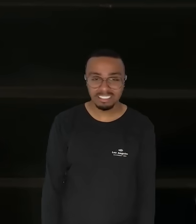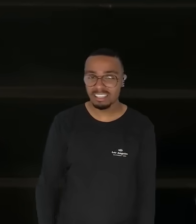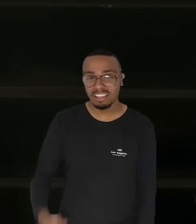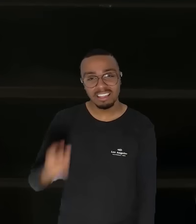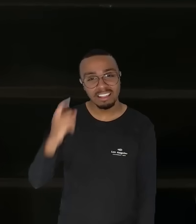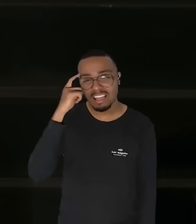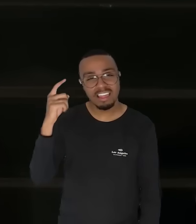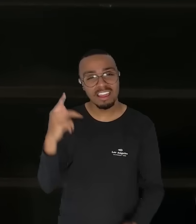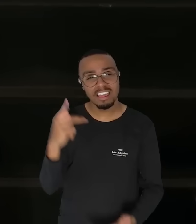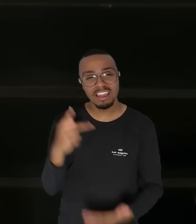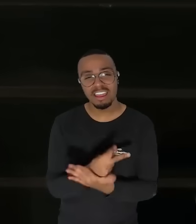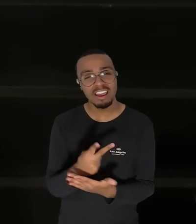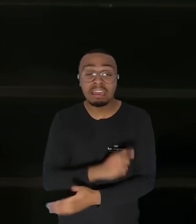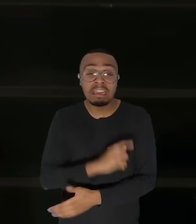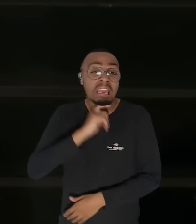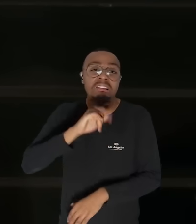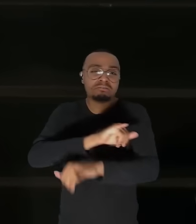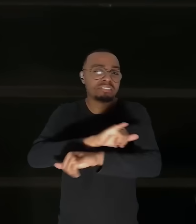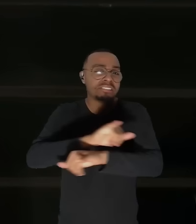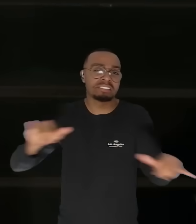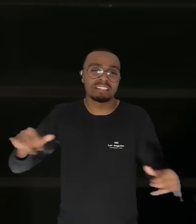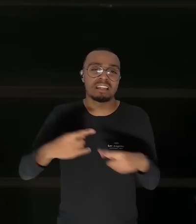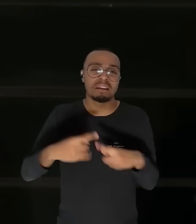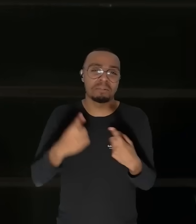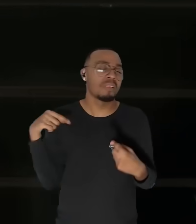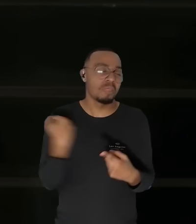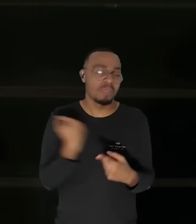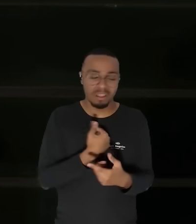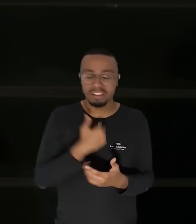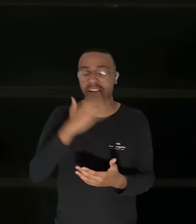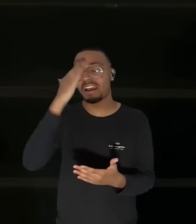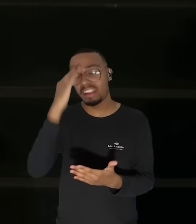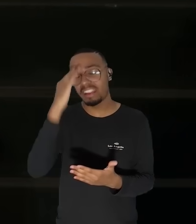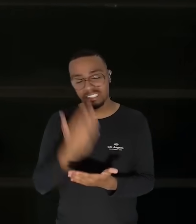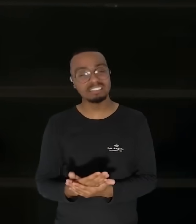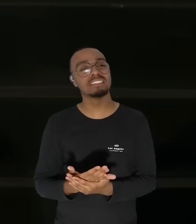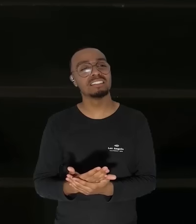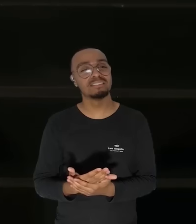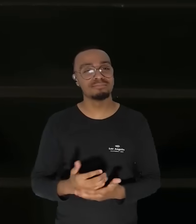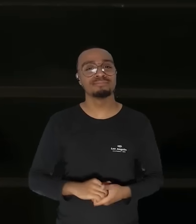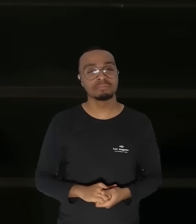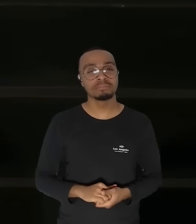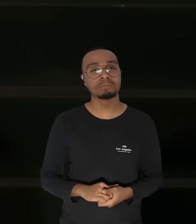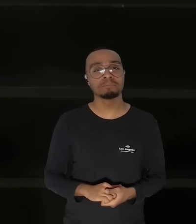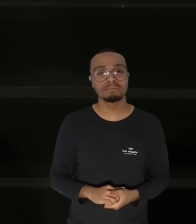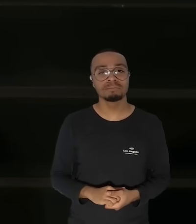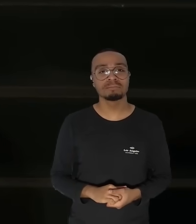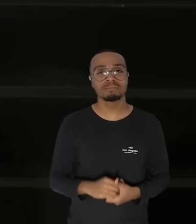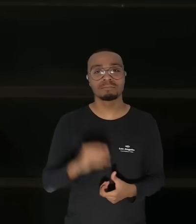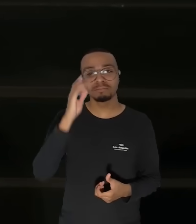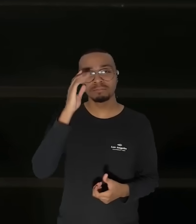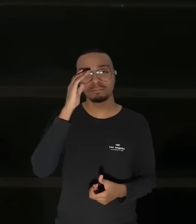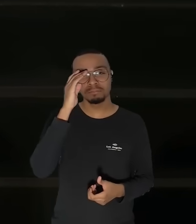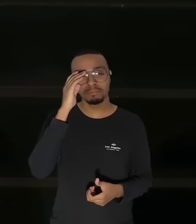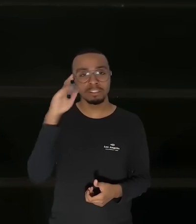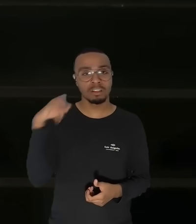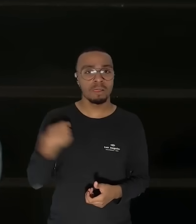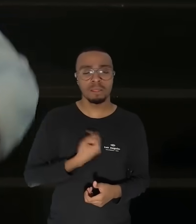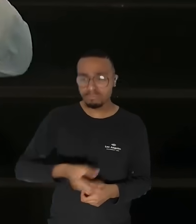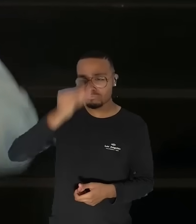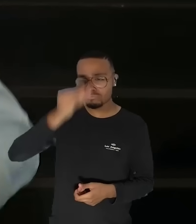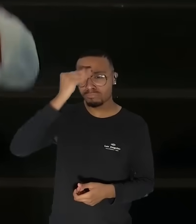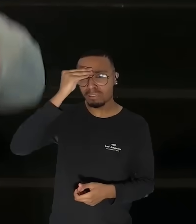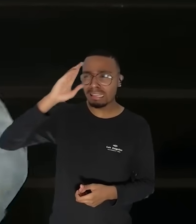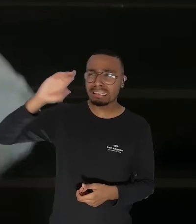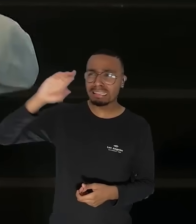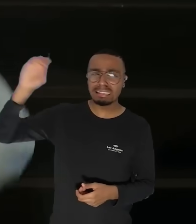Eu não sei quem contou isso para nós, mas nós acreditamos nisso. A gente colocou isso na cabeça, que